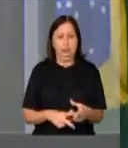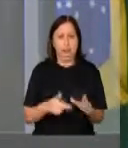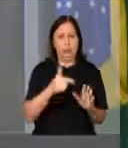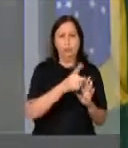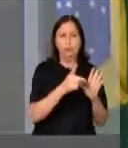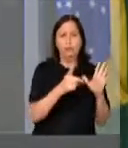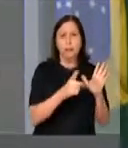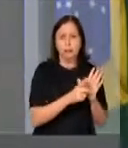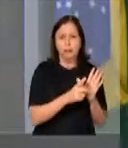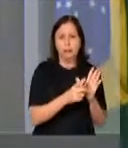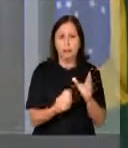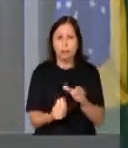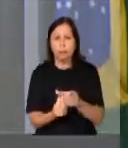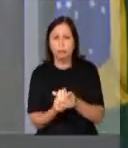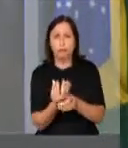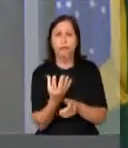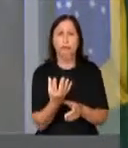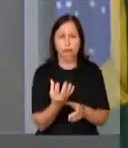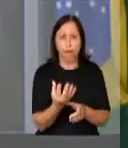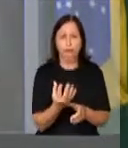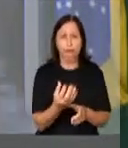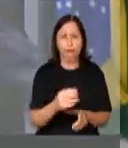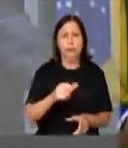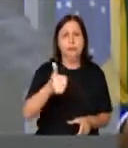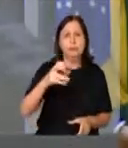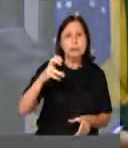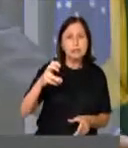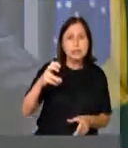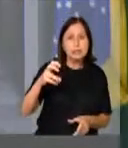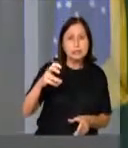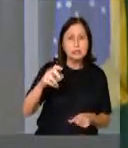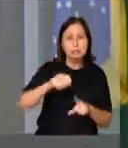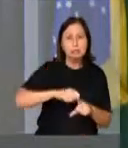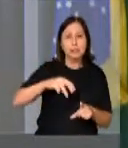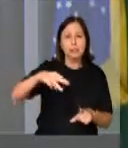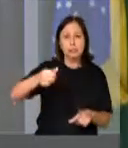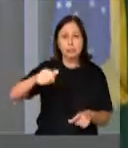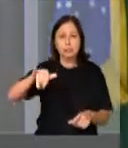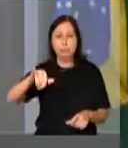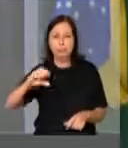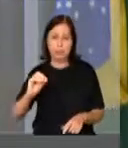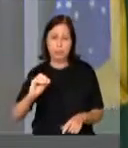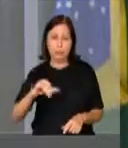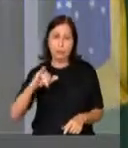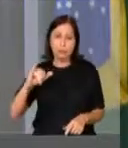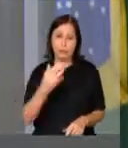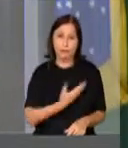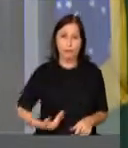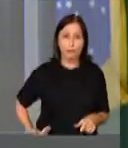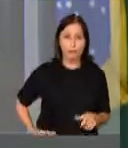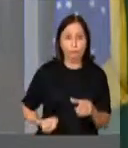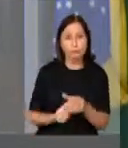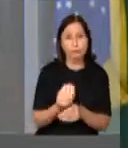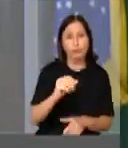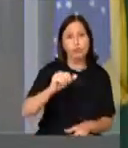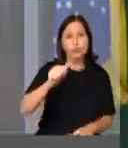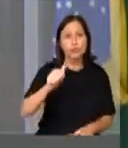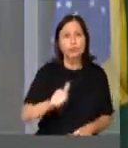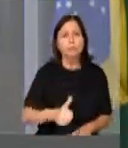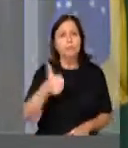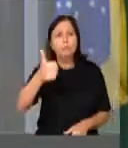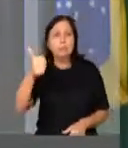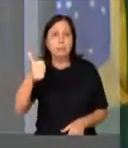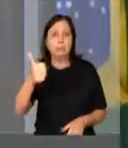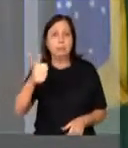vigorar a partir de 15 de maio. De 1 de janeiro, quando inicia o governo, até a data de hoje e até 15 de maio,